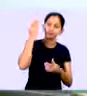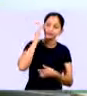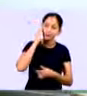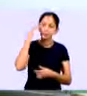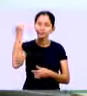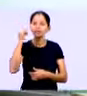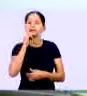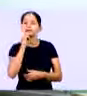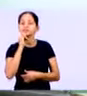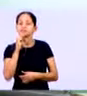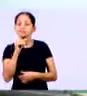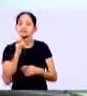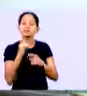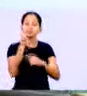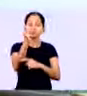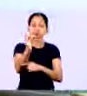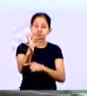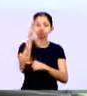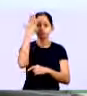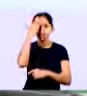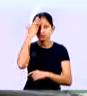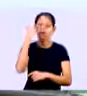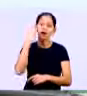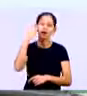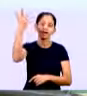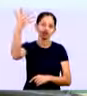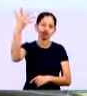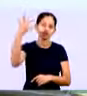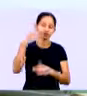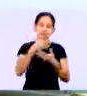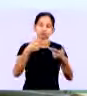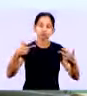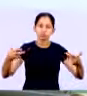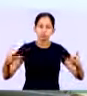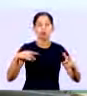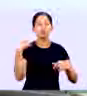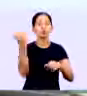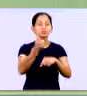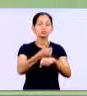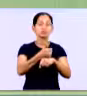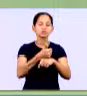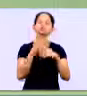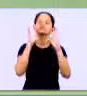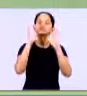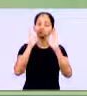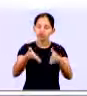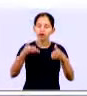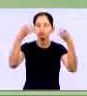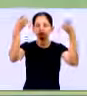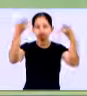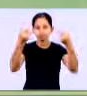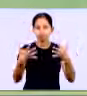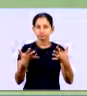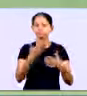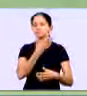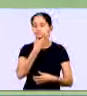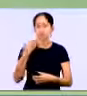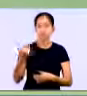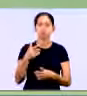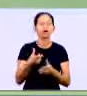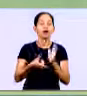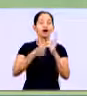se você precisar de alguma informação, você vai pegar dentro deles, certo? Mas esses são os principais e eles foram explicados também anteriormente,